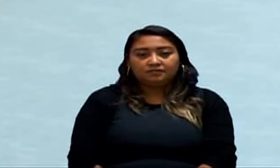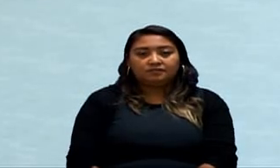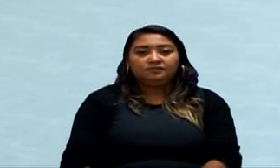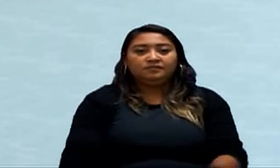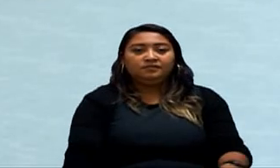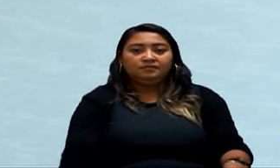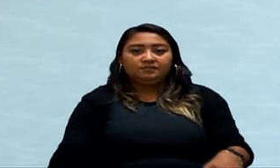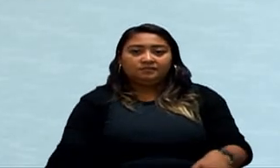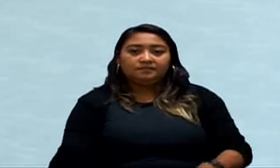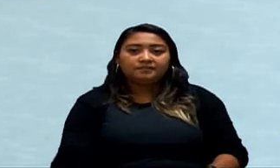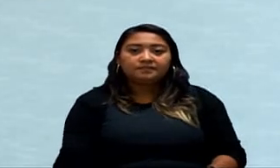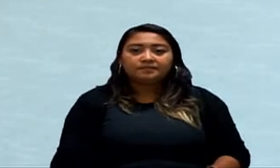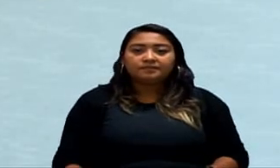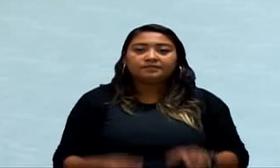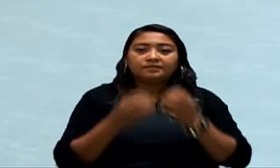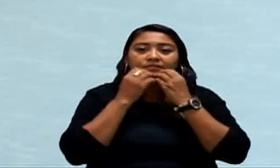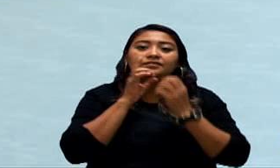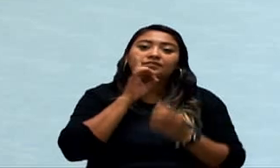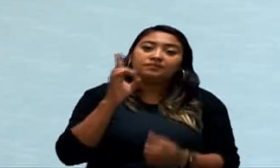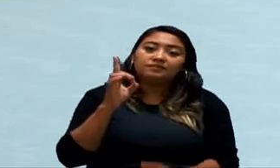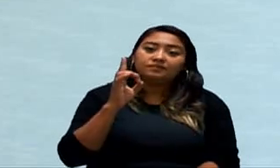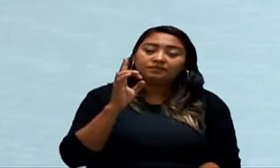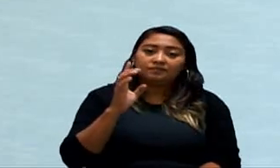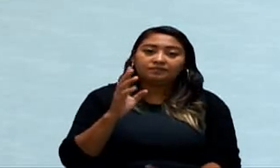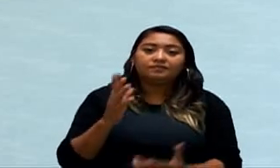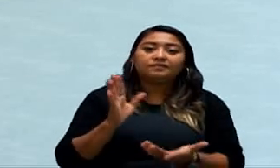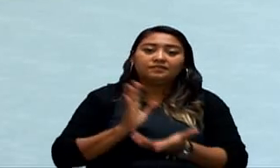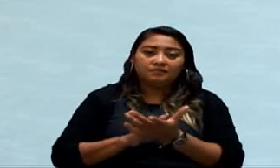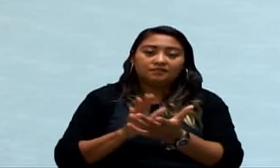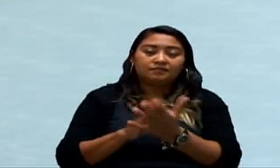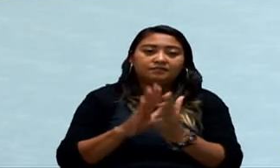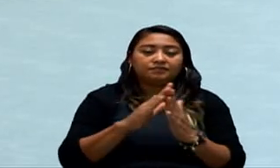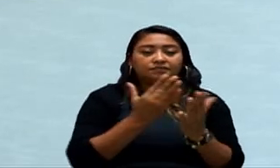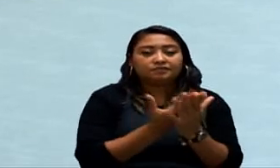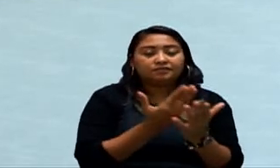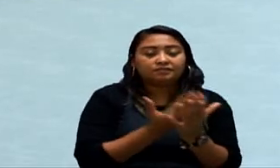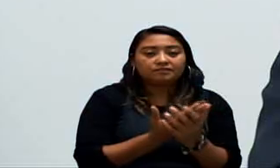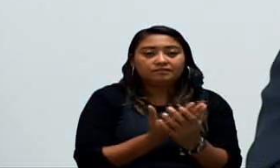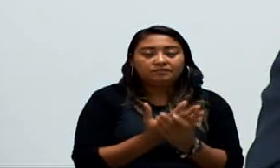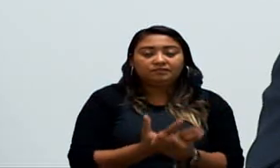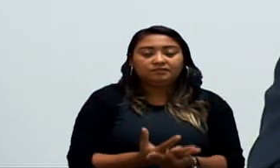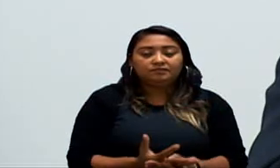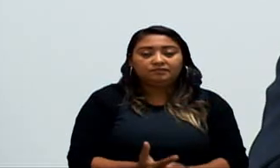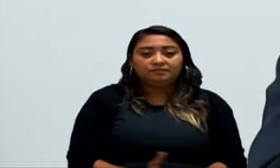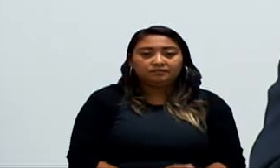Alô. Oi, bom dia. Bom dia, pastor Luiz Santos. Parabéns pelo requerimento, viu, Luiz?